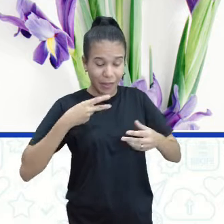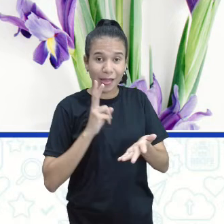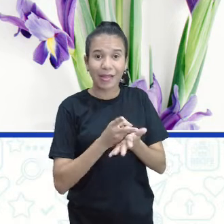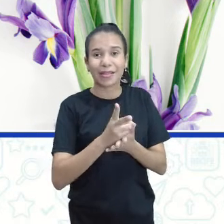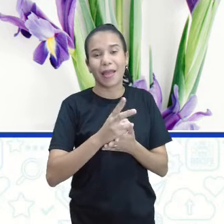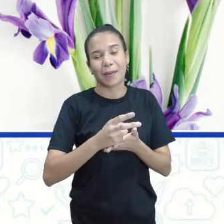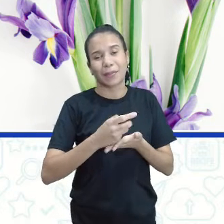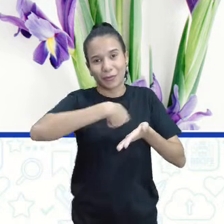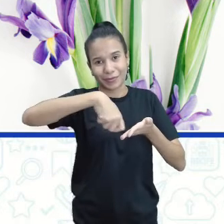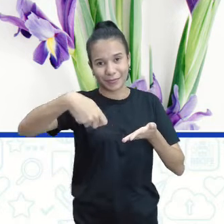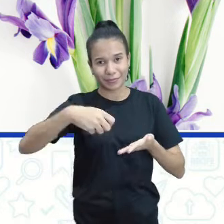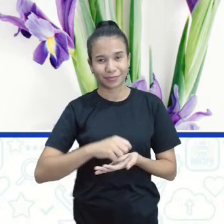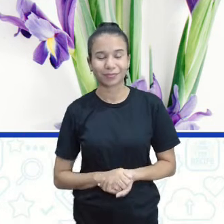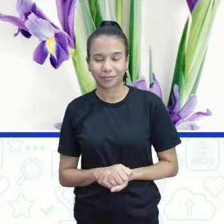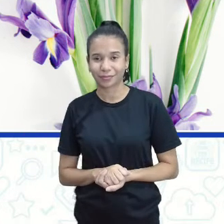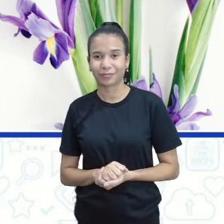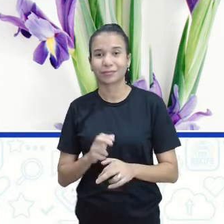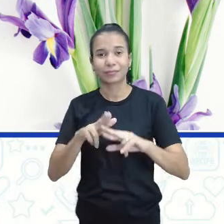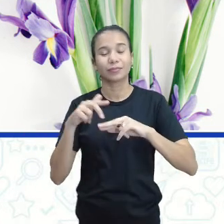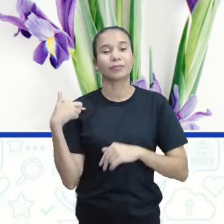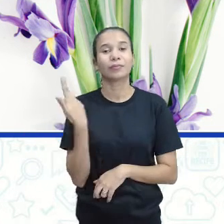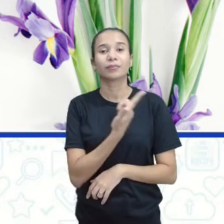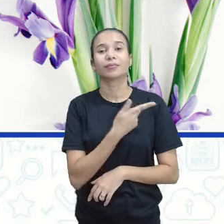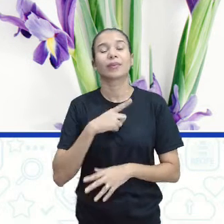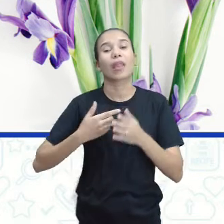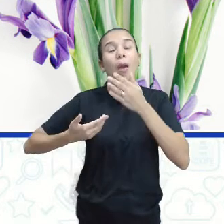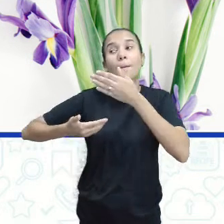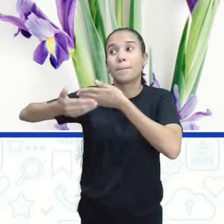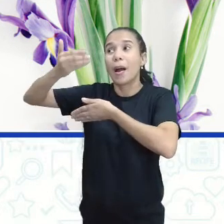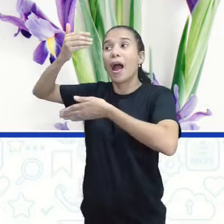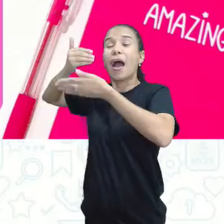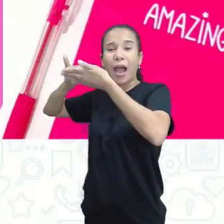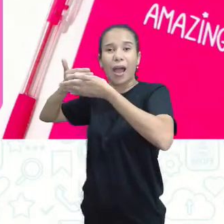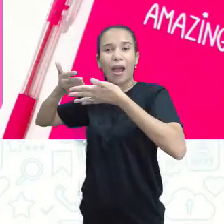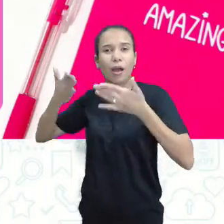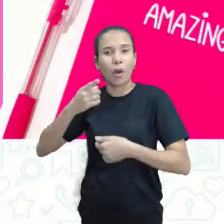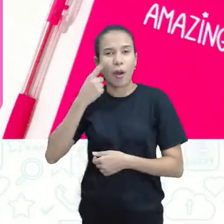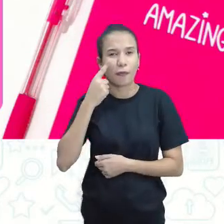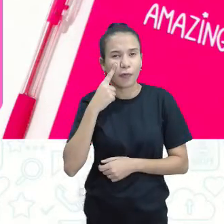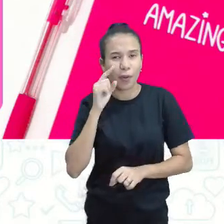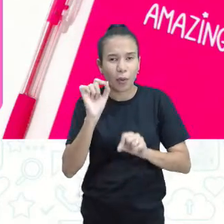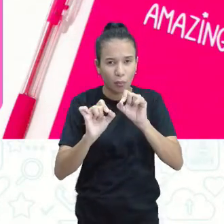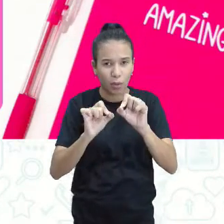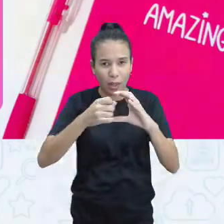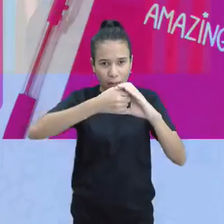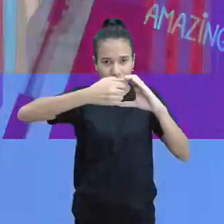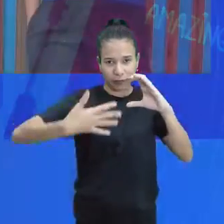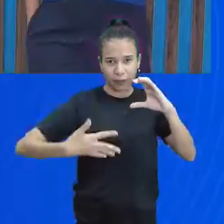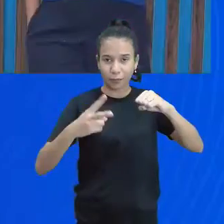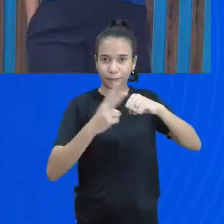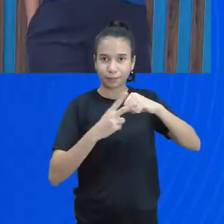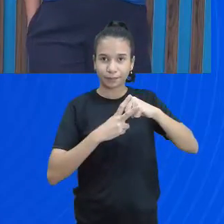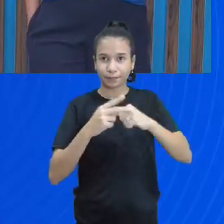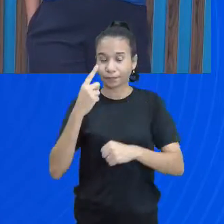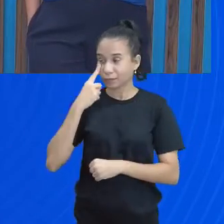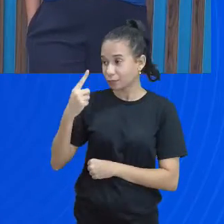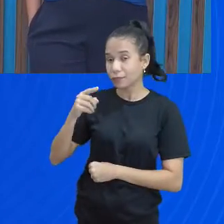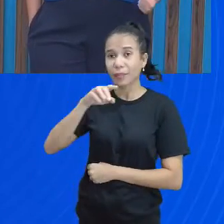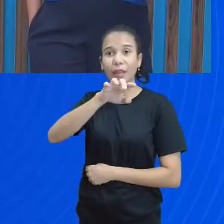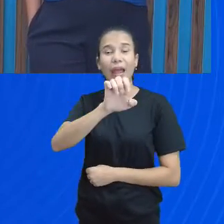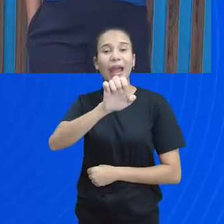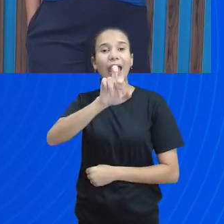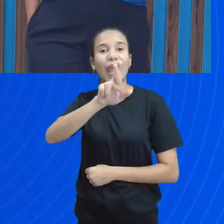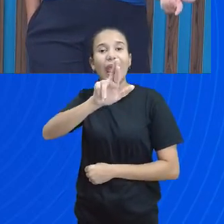noites. Então, ó, aqui a gente marcou os passados. Vamos ver quais seriam as classificações dos verbos, ó. O era vai